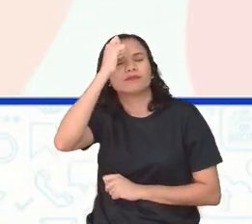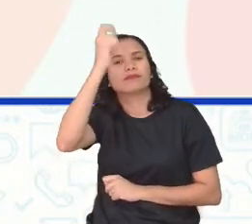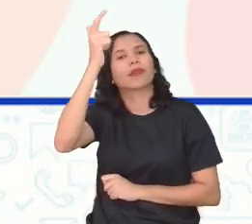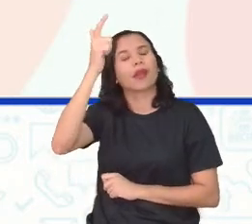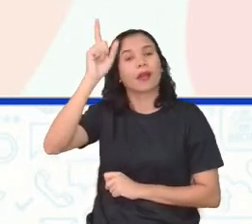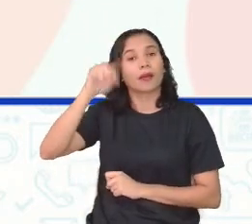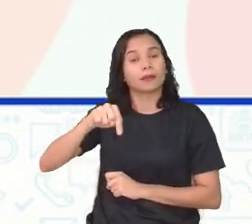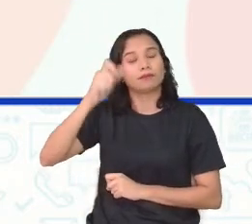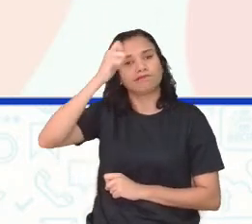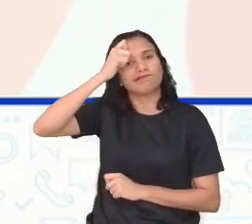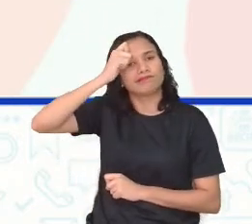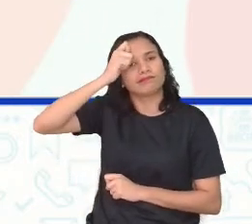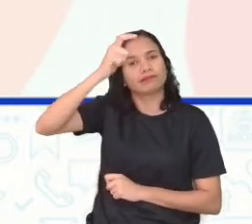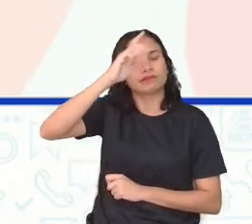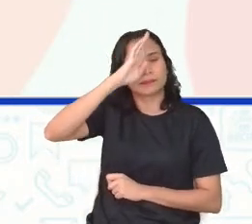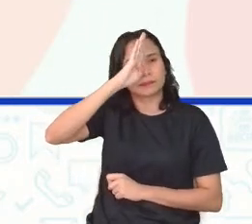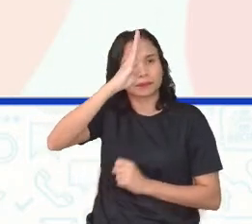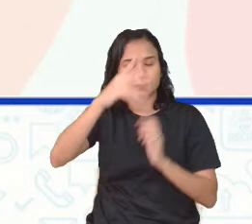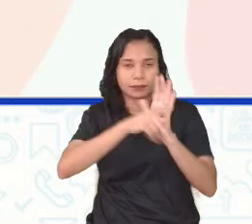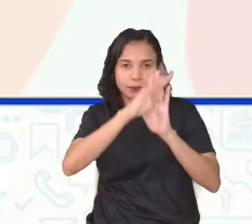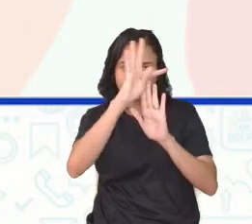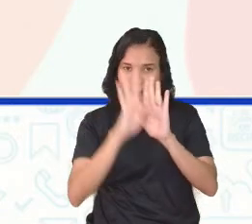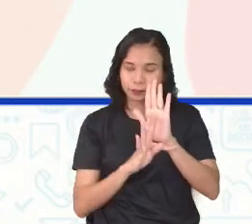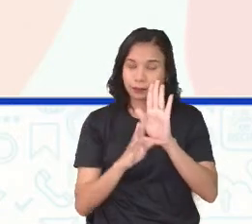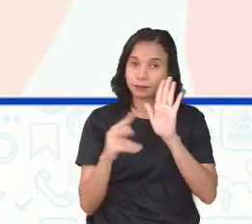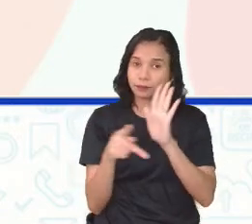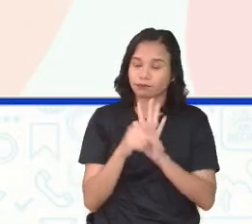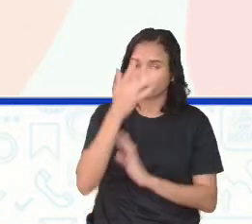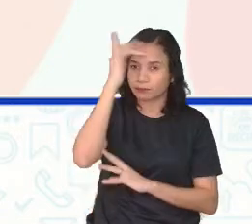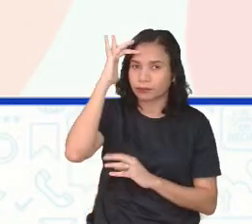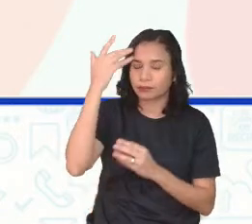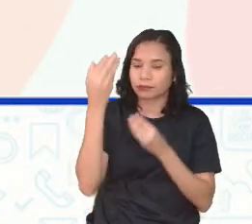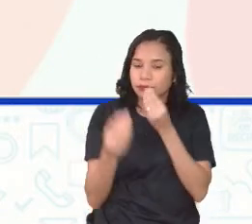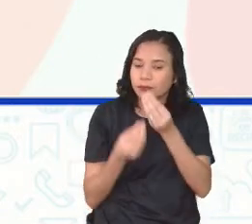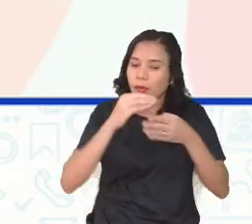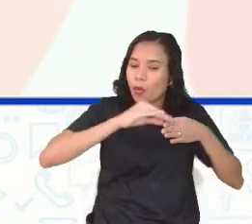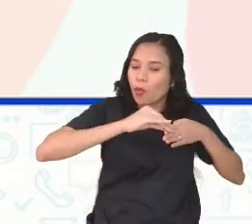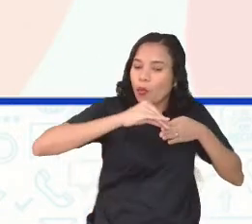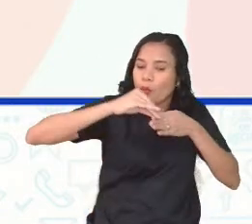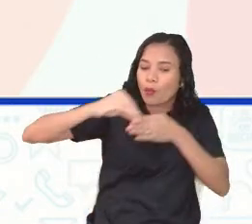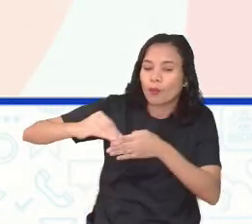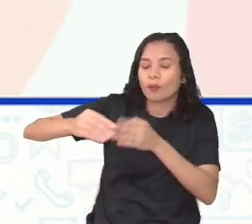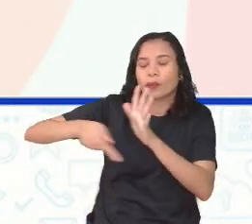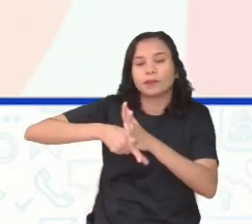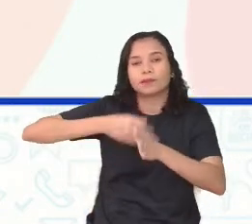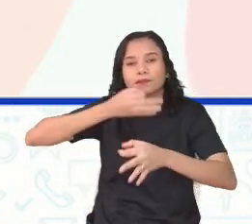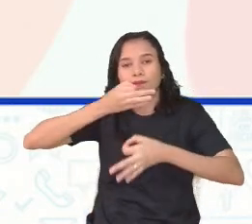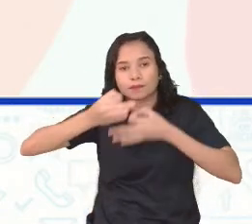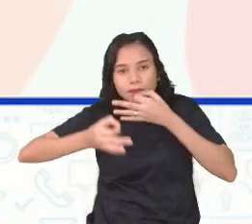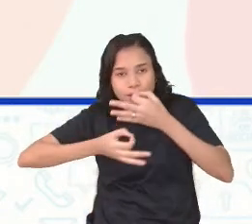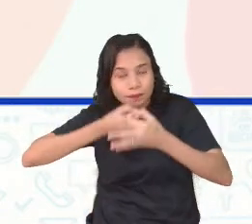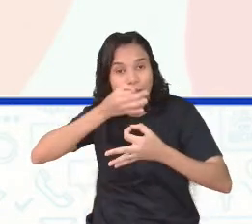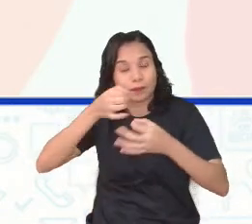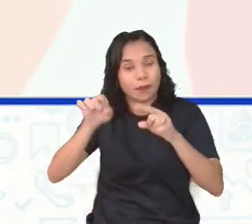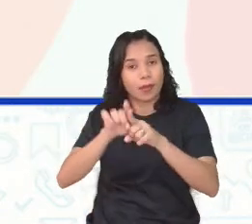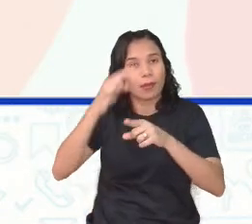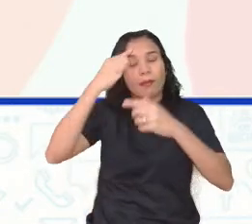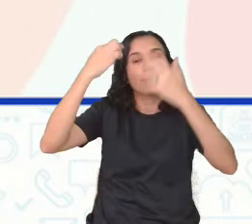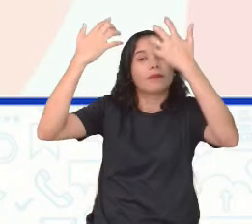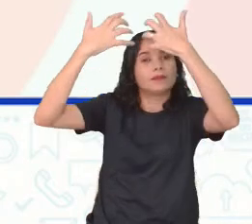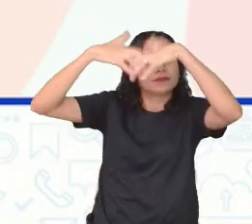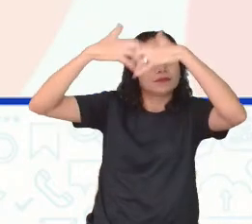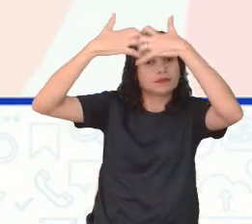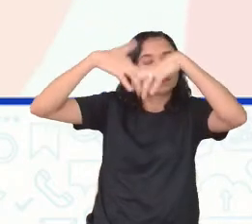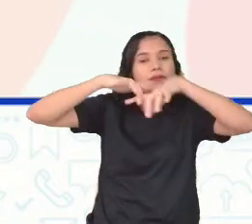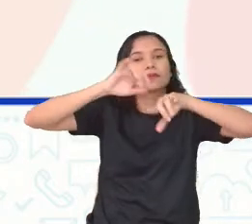Tese refere-se à ideia principal do texto, que vai conduzir a argumentação e